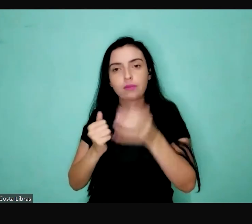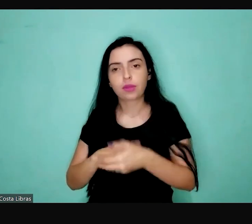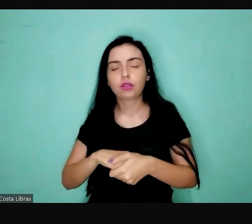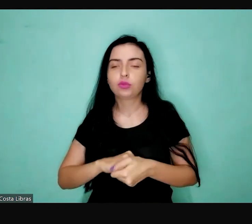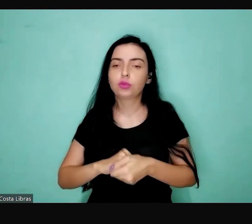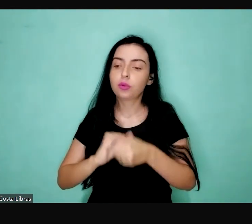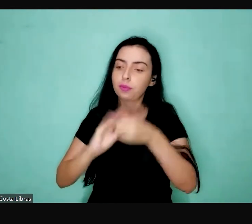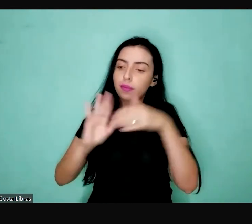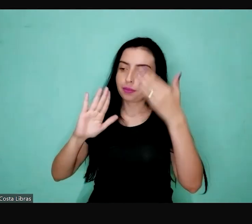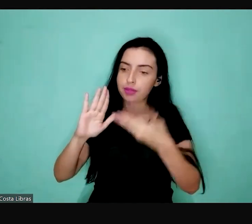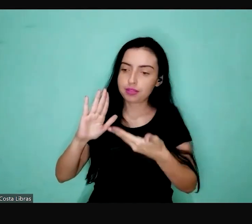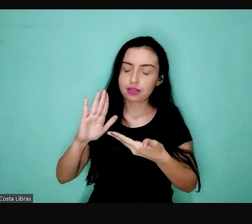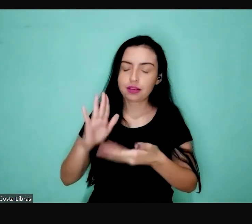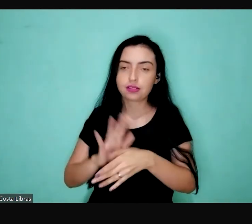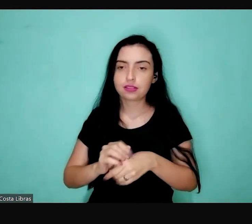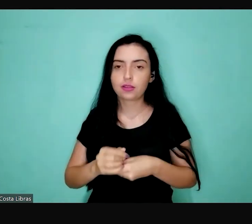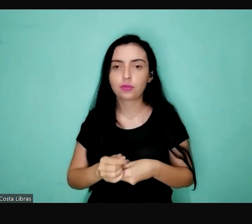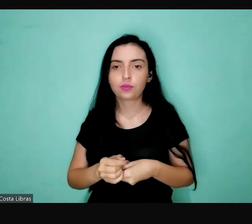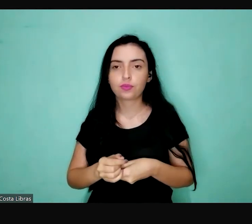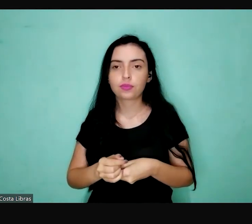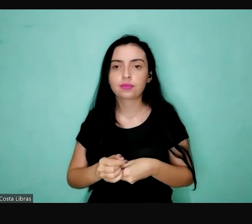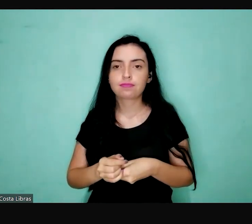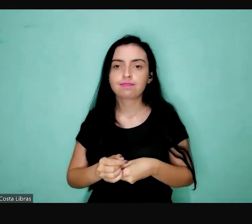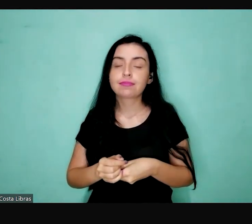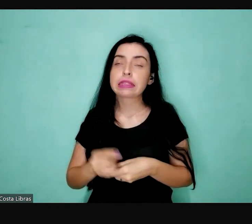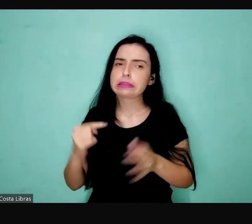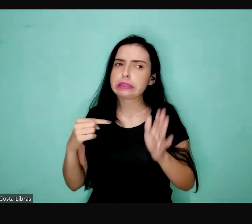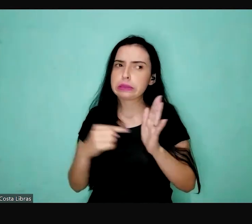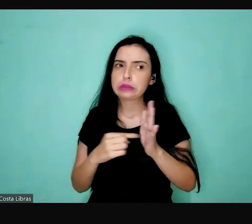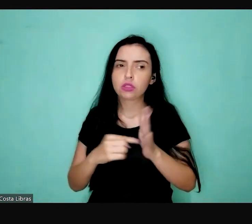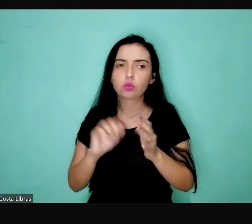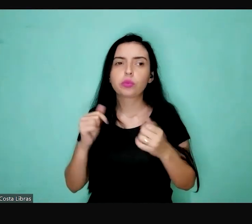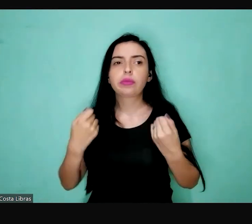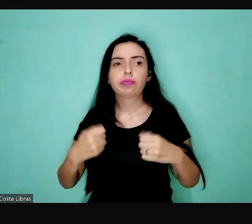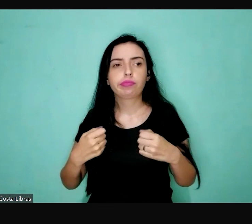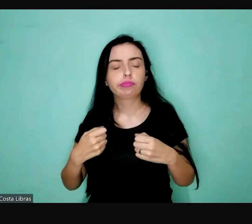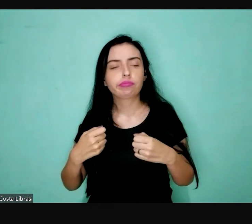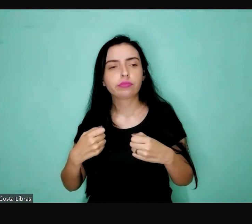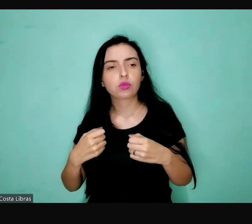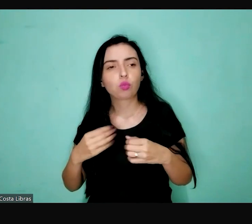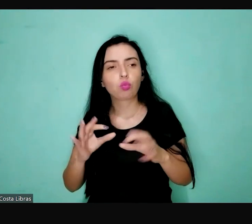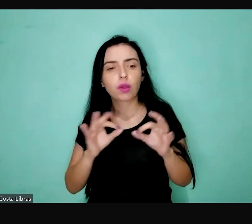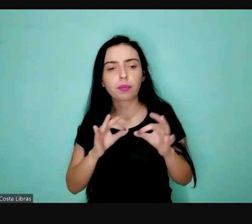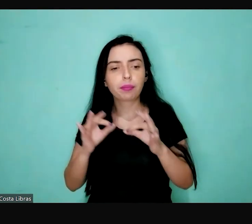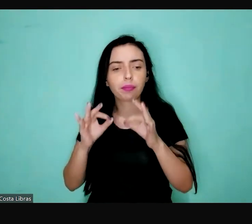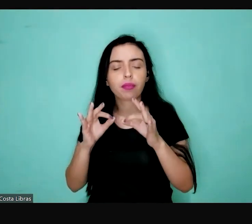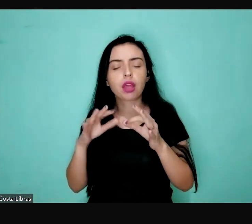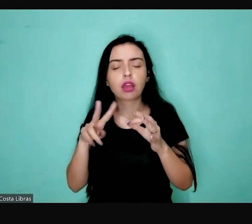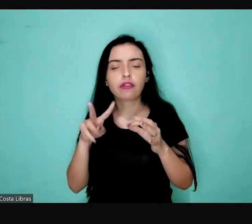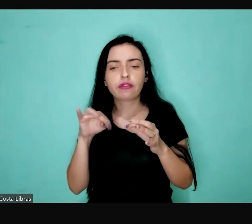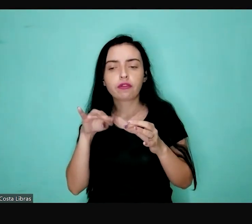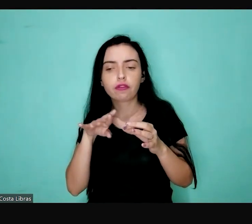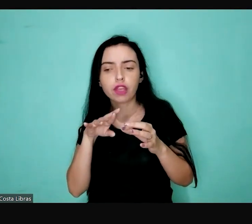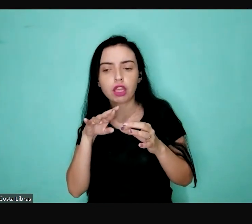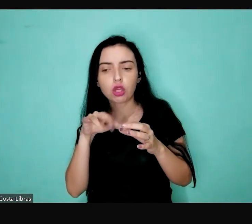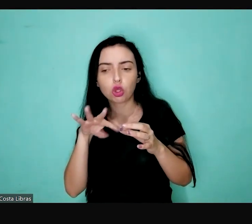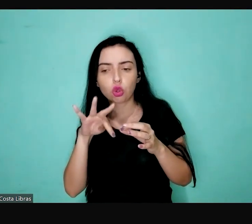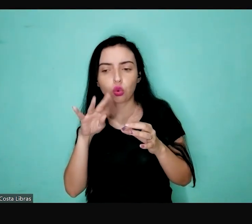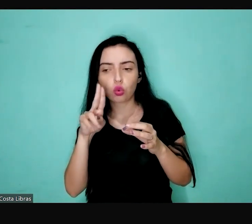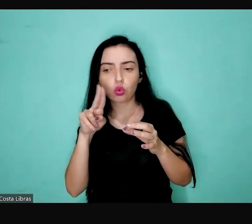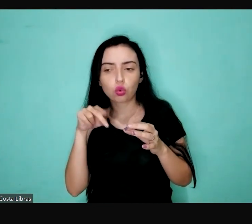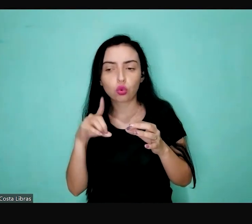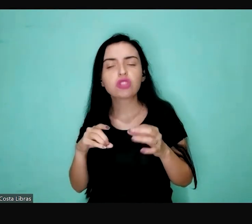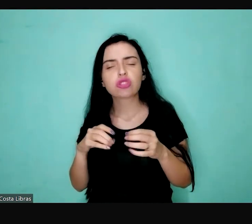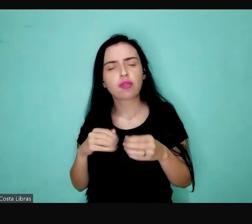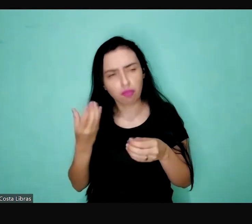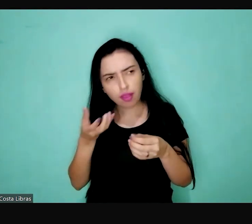apresentação, e a sua apresentação indica que nós temos uma virtude, não é, professor? Nós, quando queremos aprender, chamamos